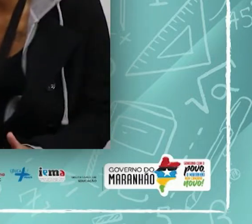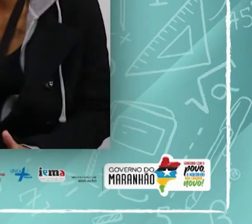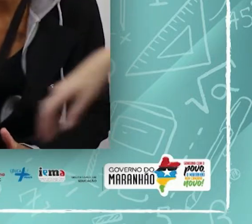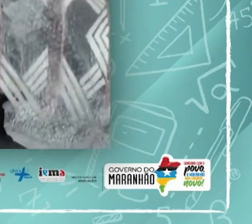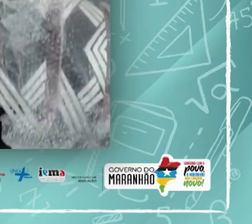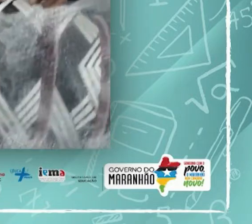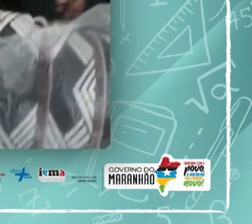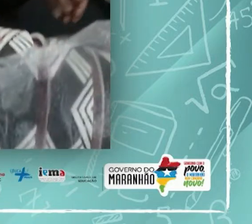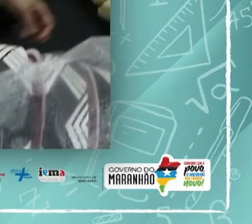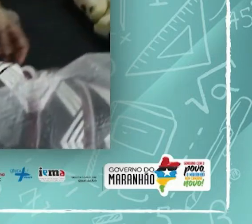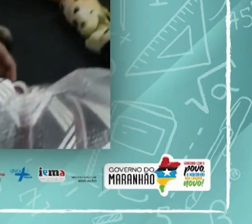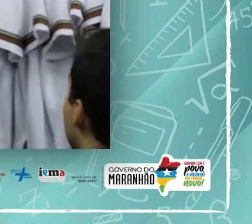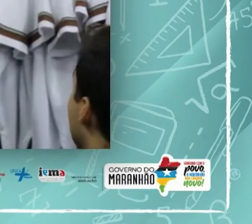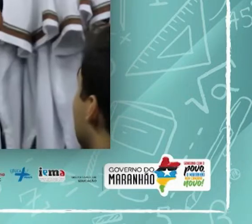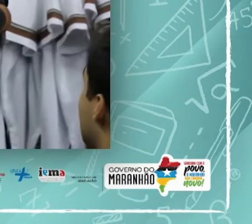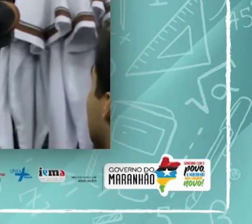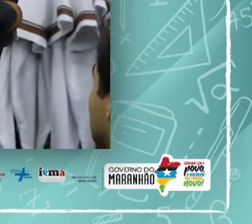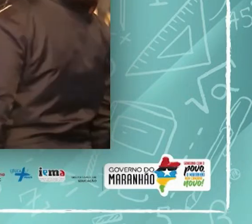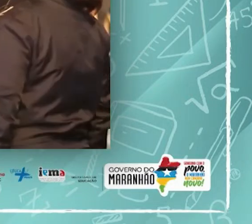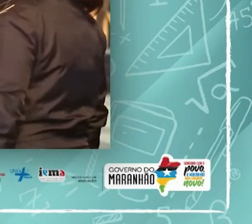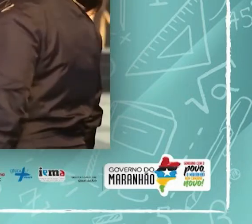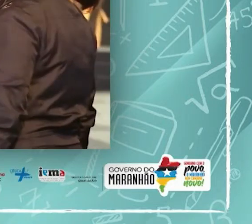E aí